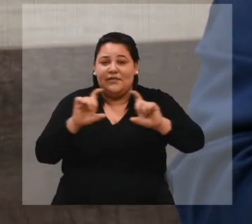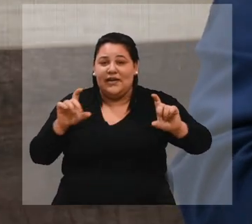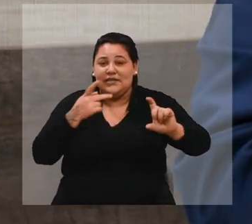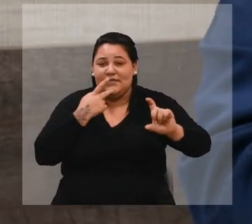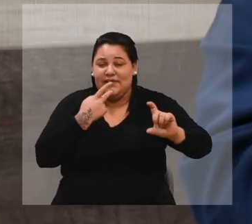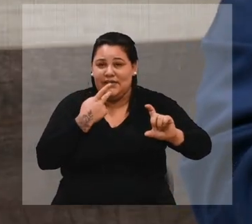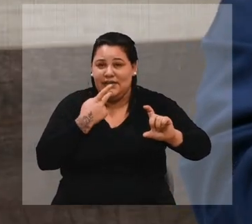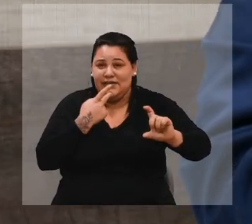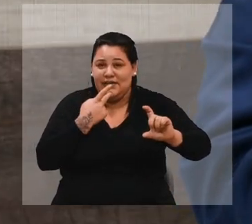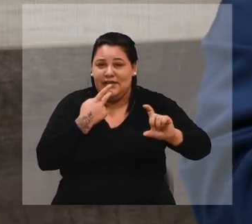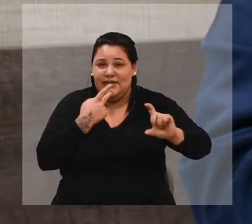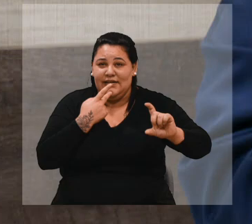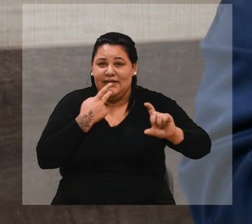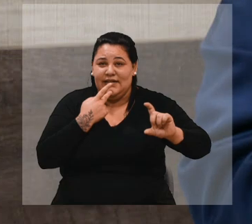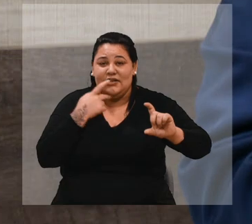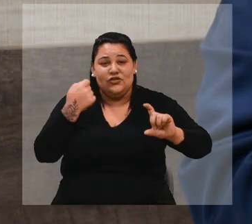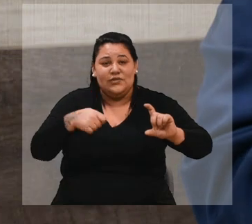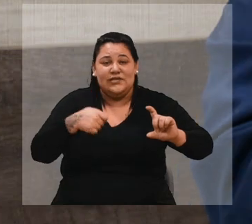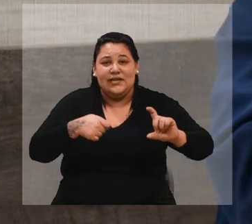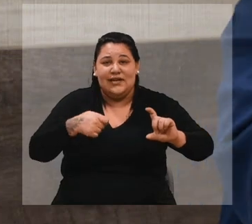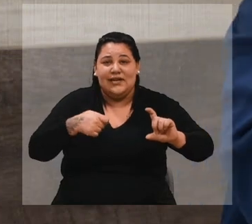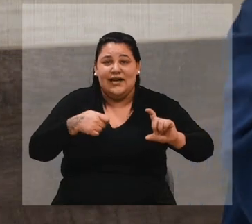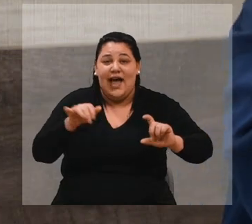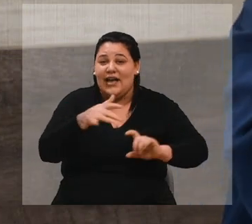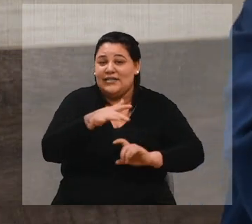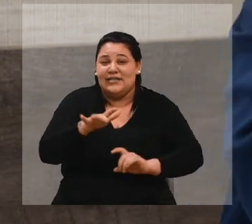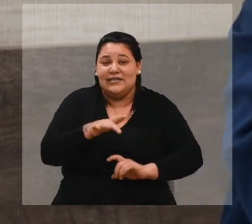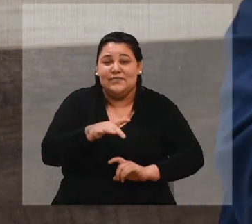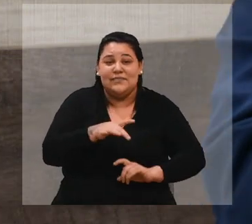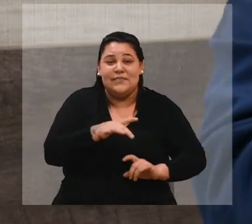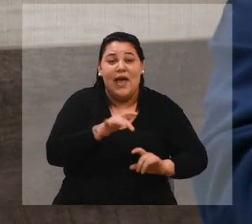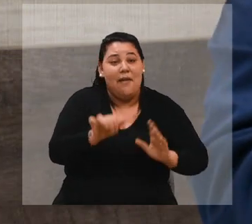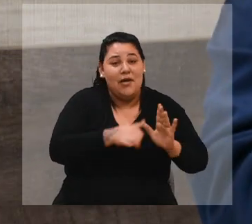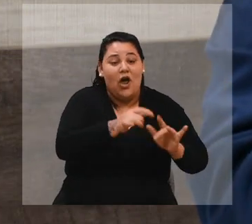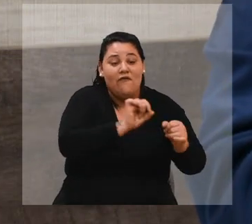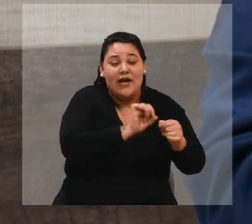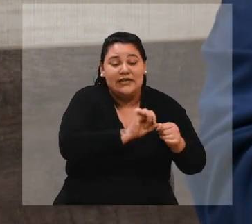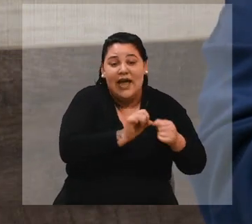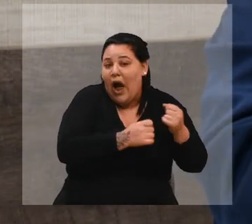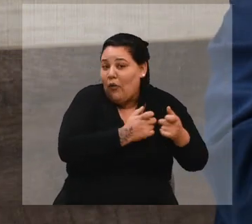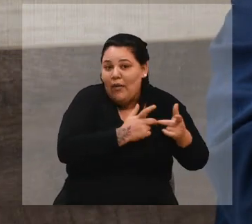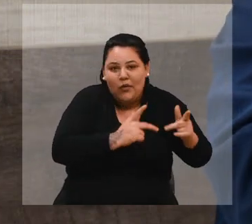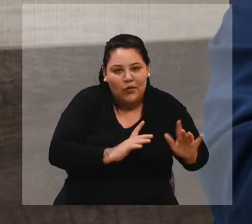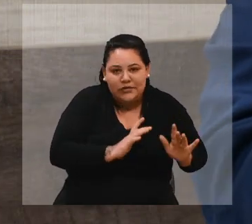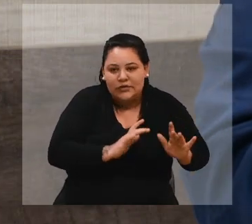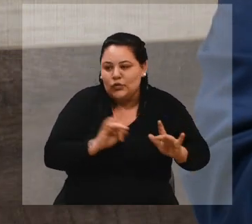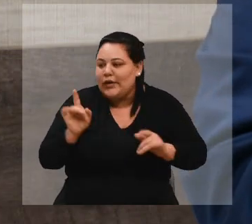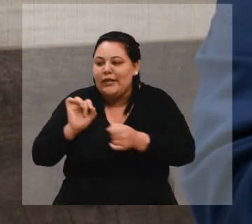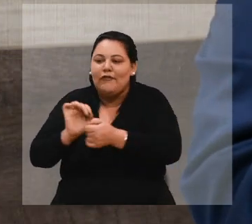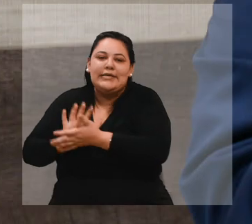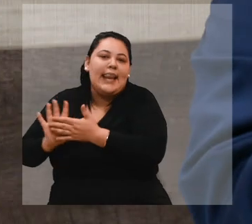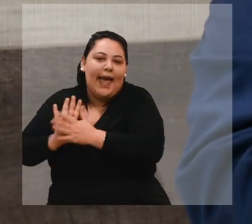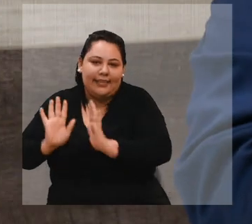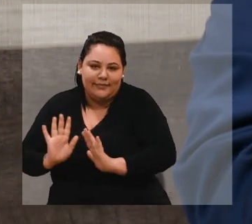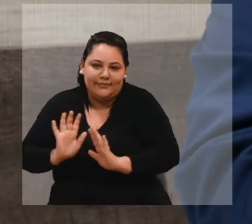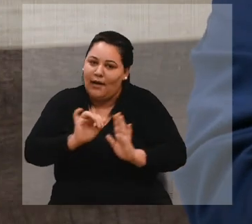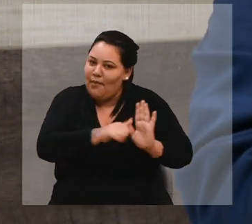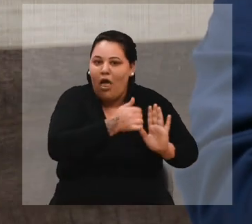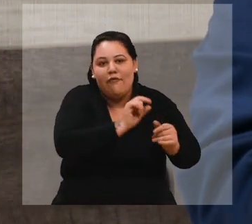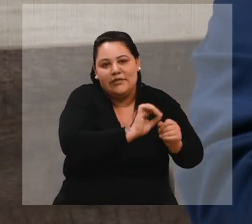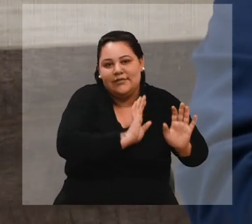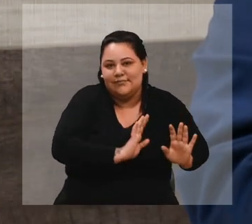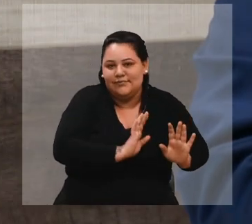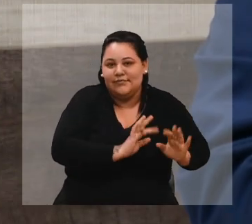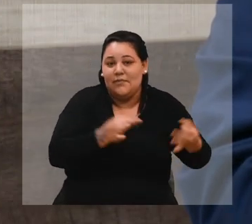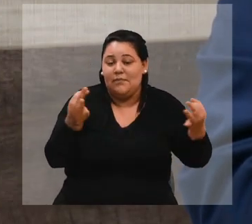digo sempre, eu prefiro, a gente tem que pensar às vezes é melhor feito do que perfeito, tá? É melhor feito do que perfeito. O perfeito seria